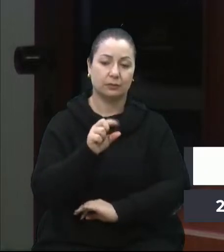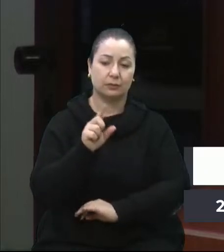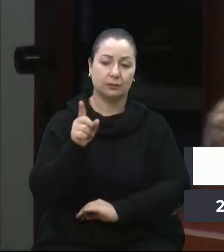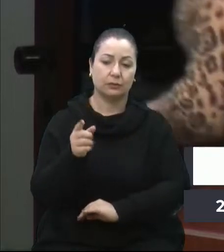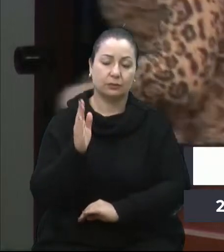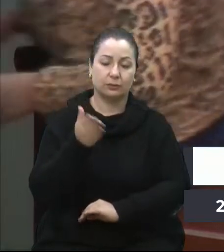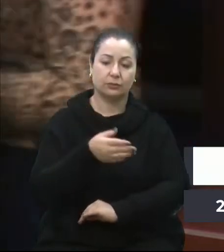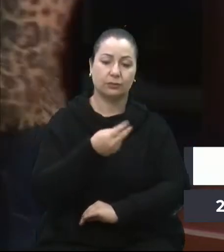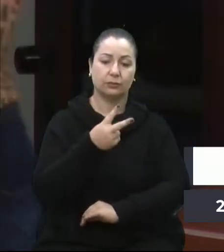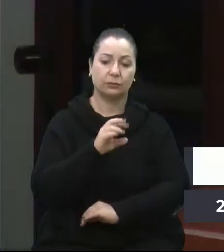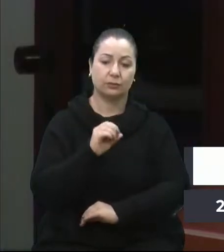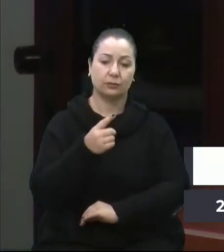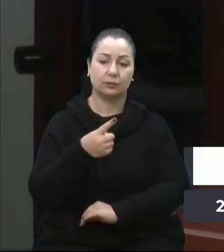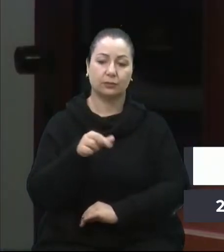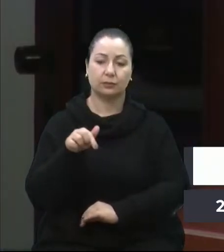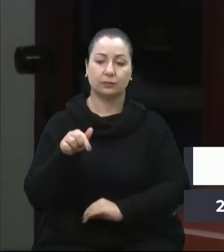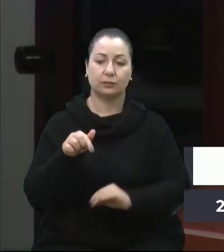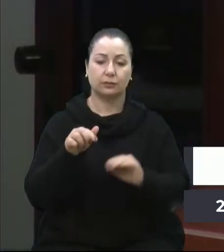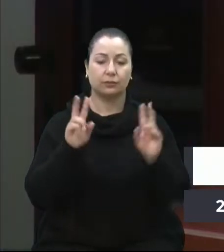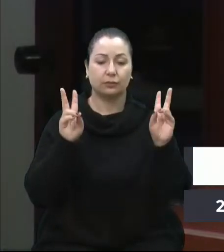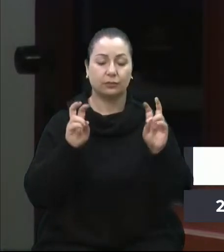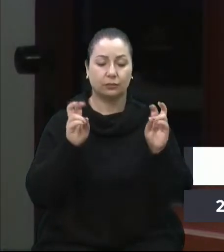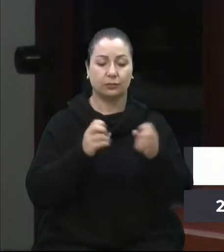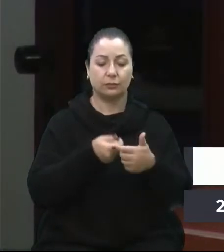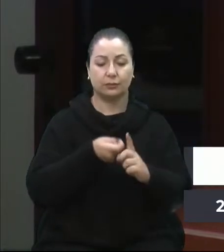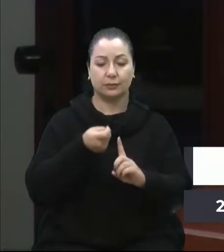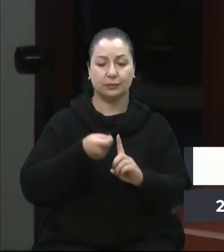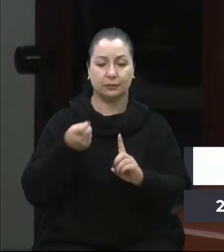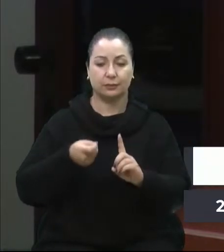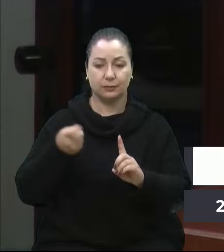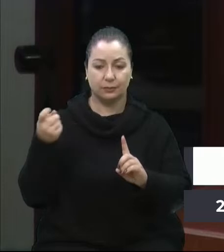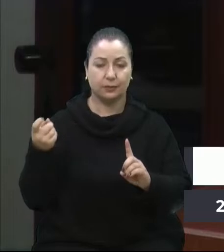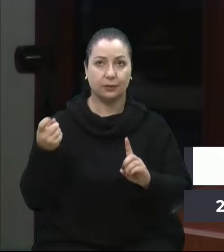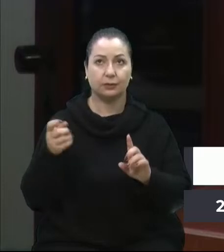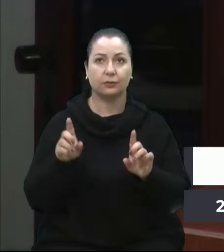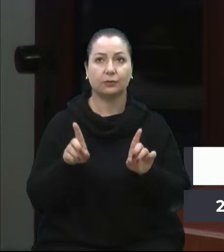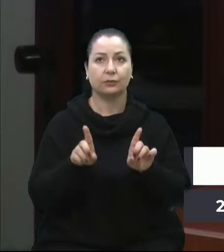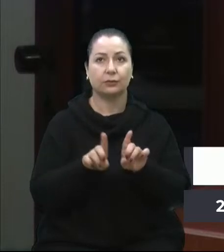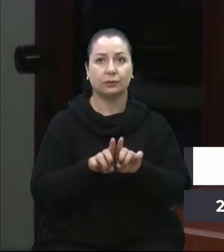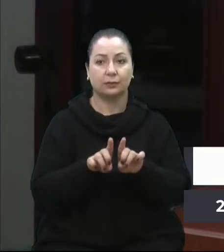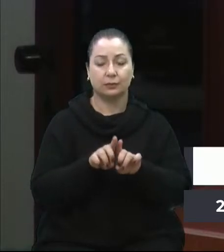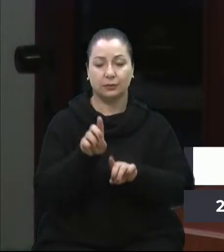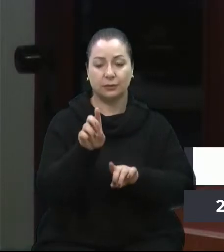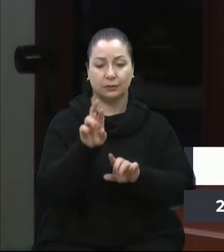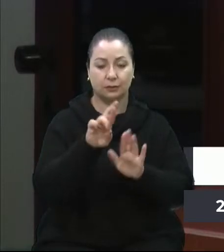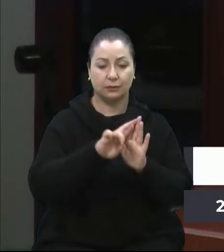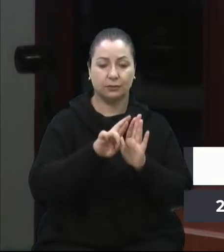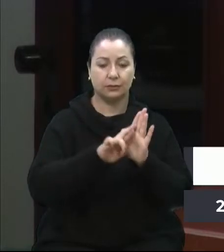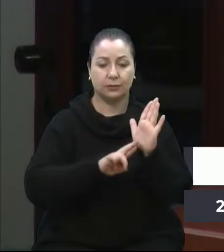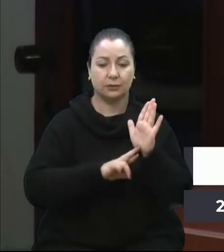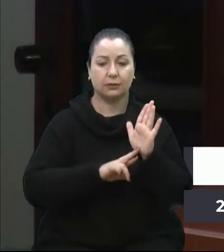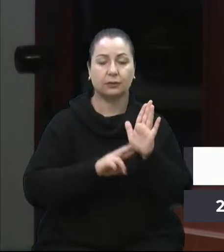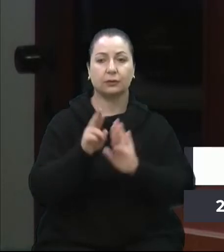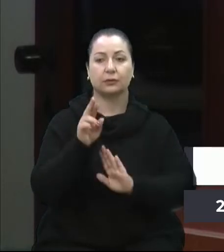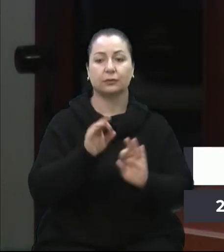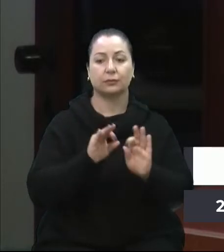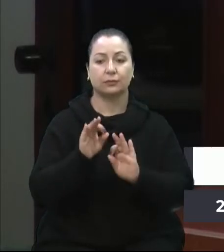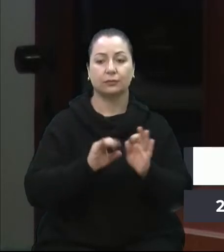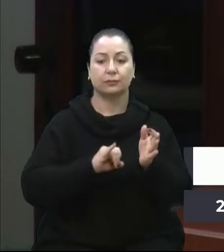disciplina o parcelamento do solo para fins urbanos e regularização fundiária, o